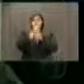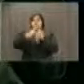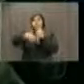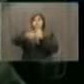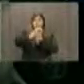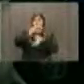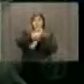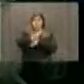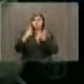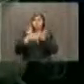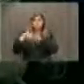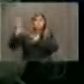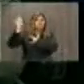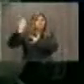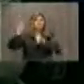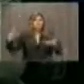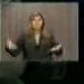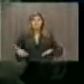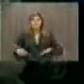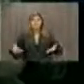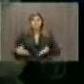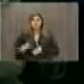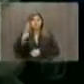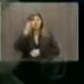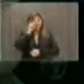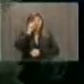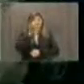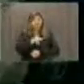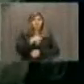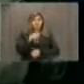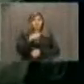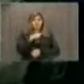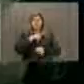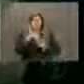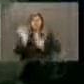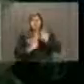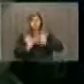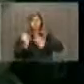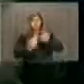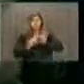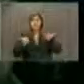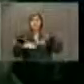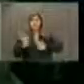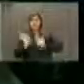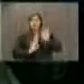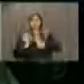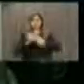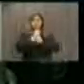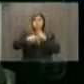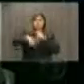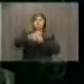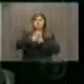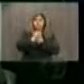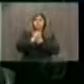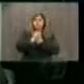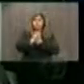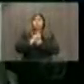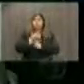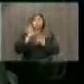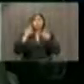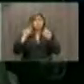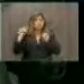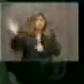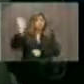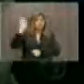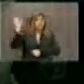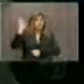Todos os candidatos até agora, pelo que a gente tem acompanhado, têm feito os problemas sociais fundamentados, sobretudo nos recursos federais, nos programas